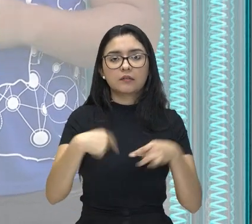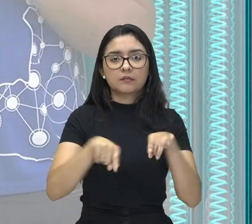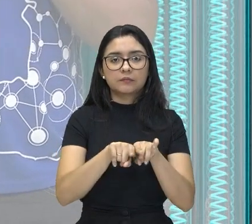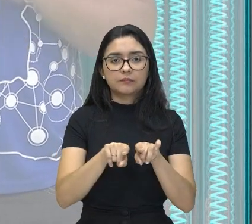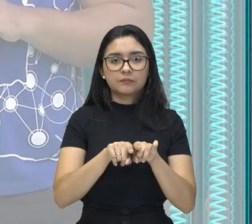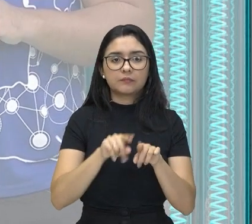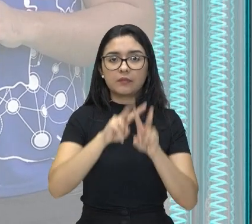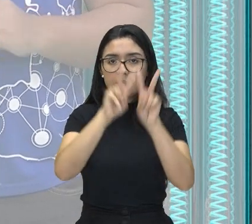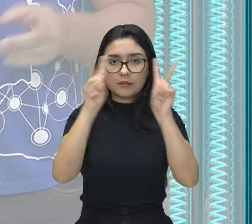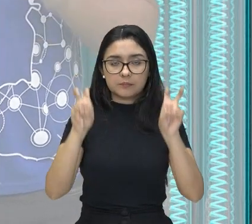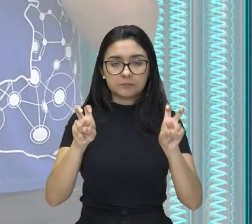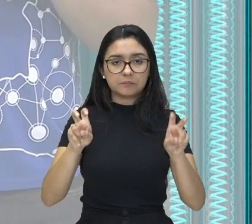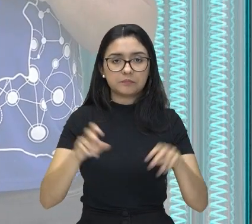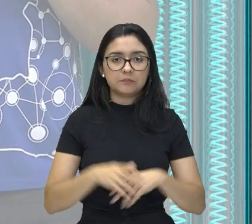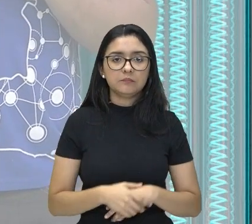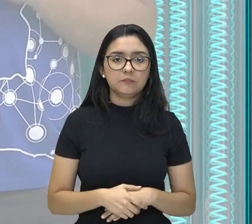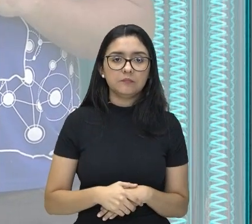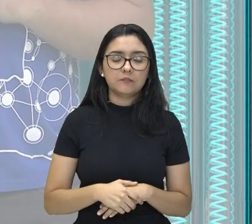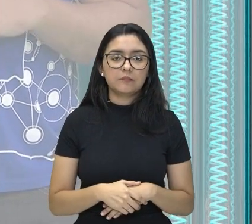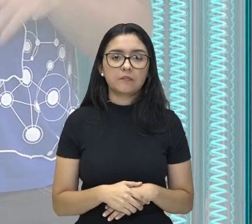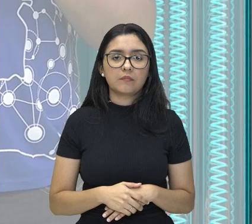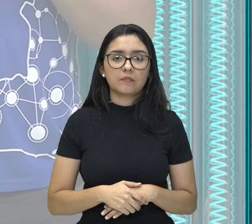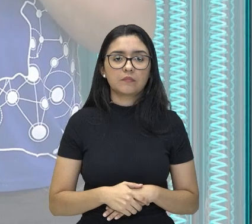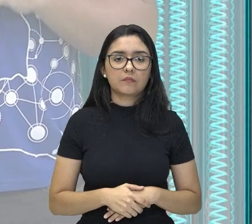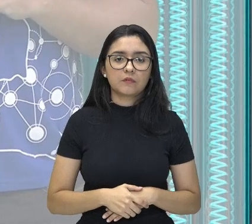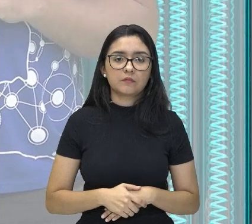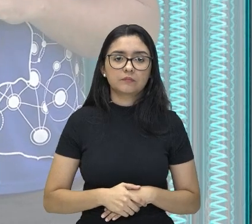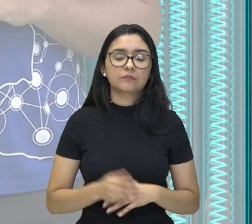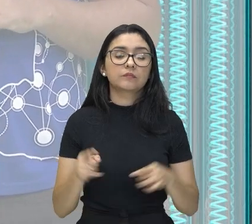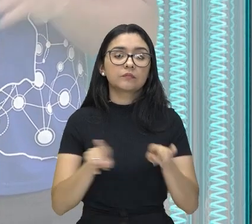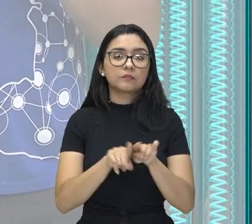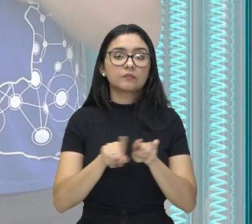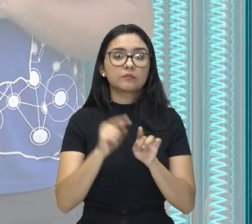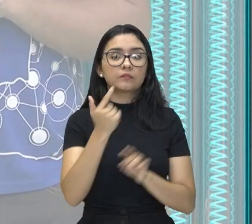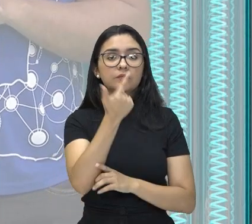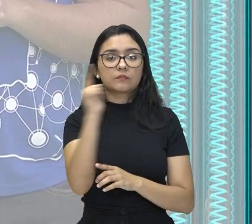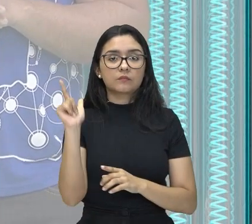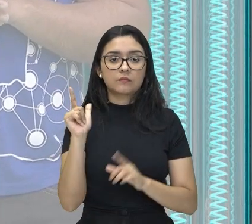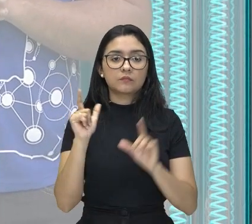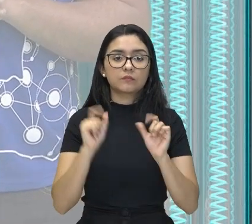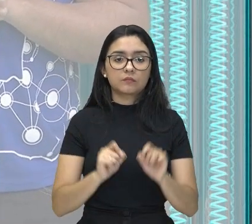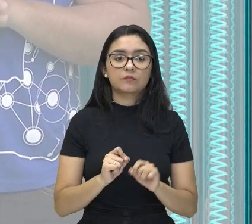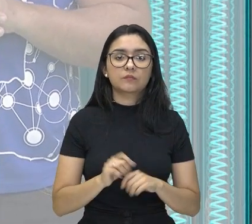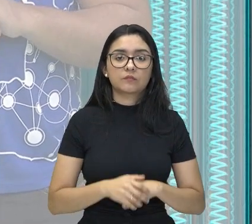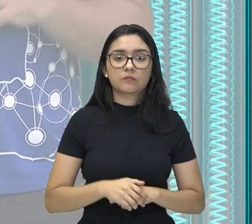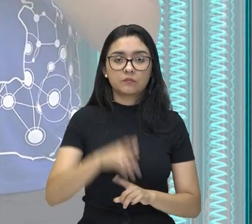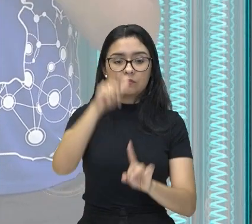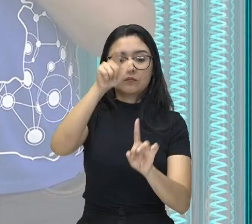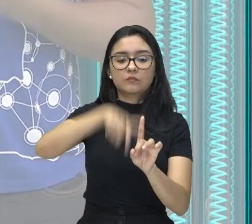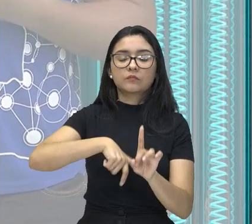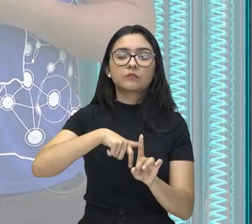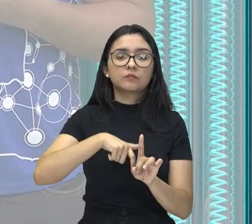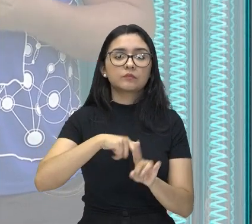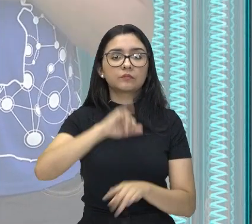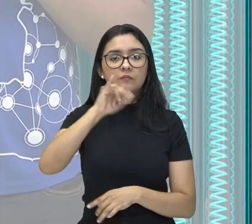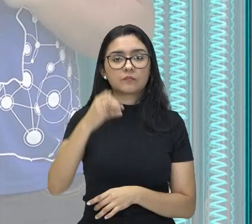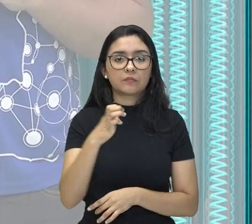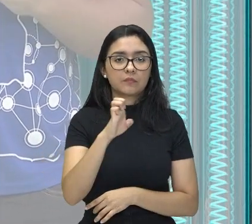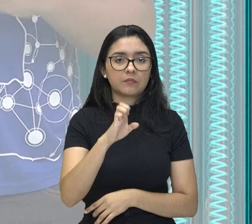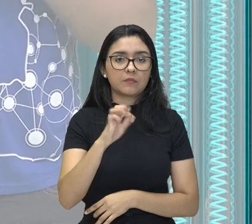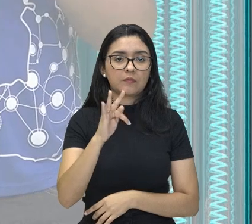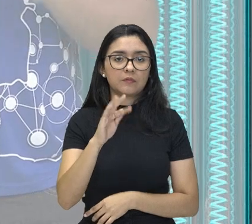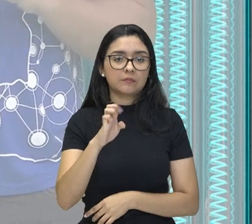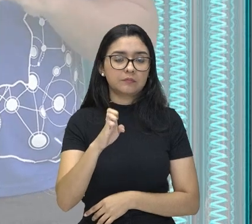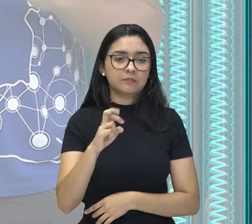determinado tema, ok? Agora, o nosso outro personagem, o Jefferson, percebam que ele também expôs o